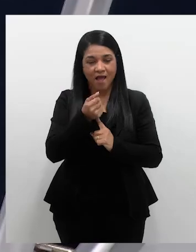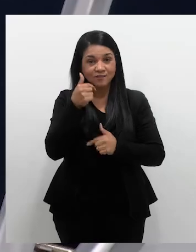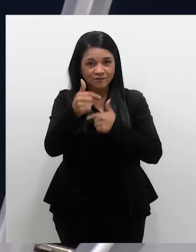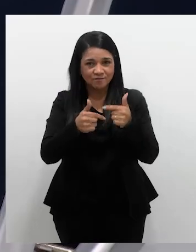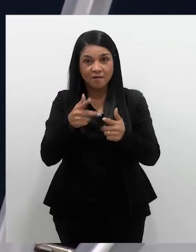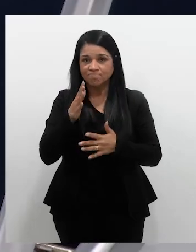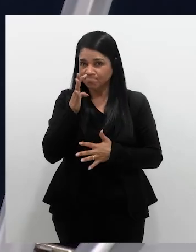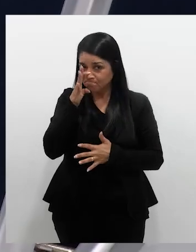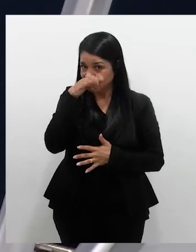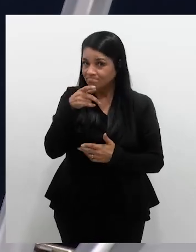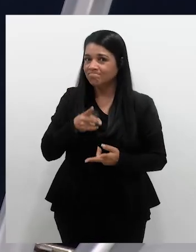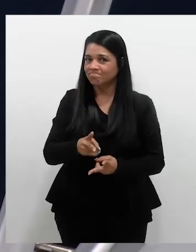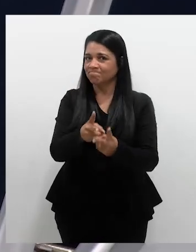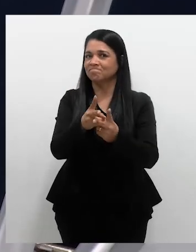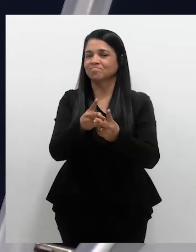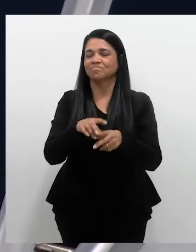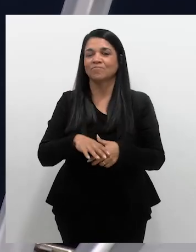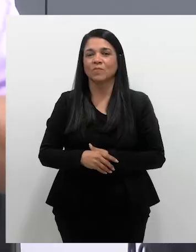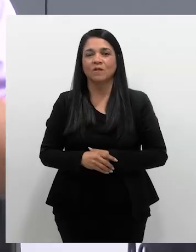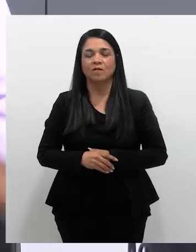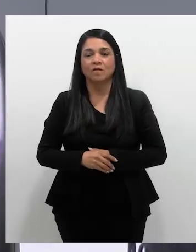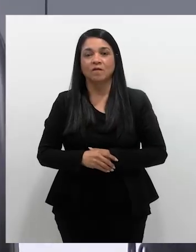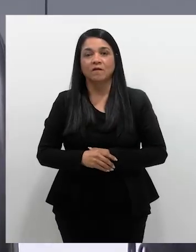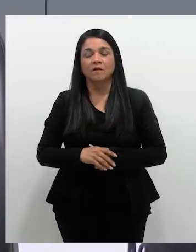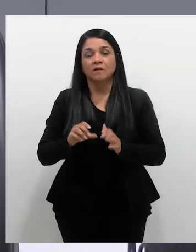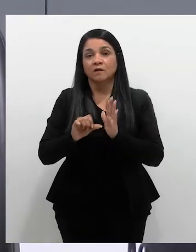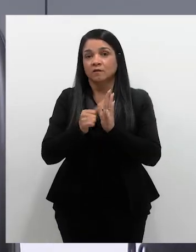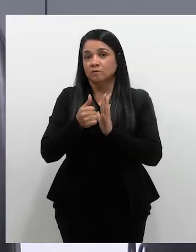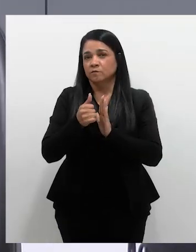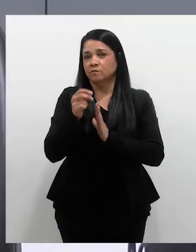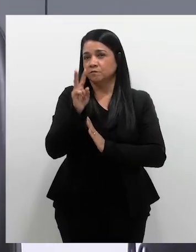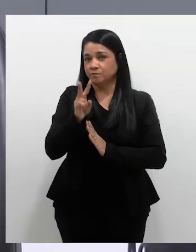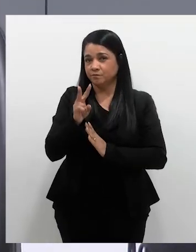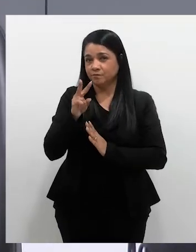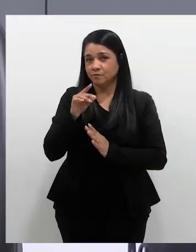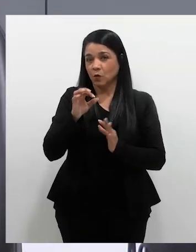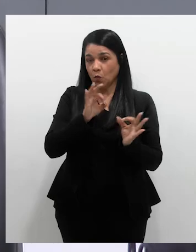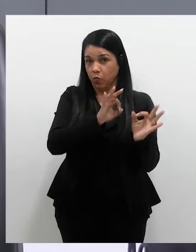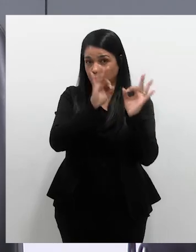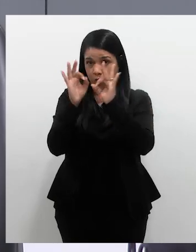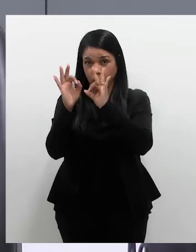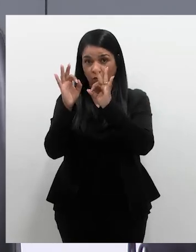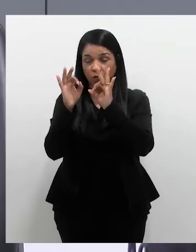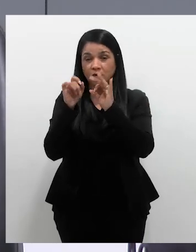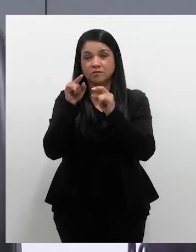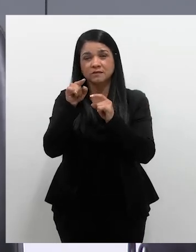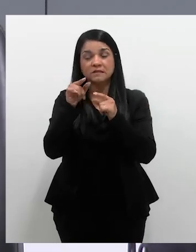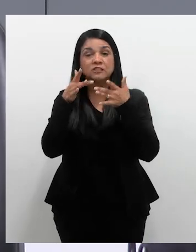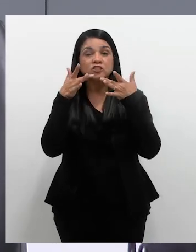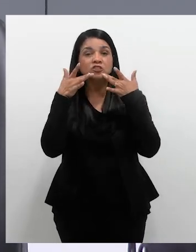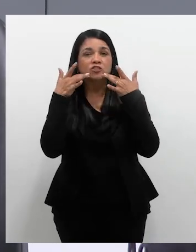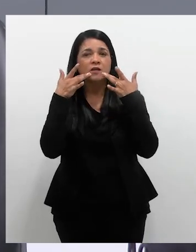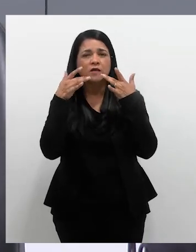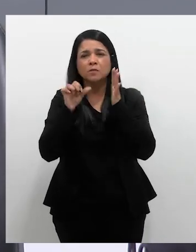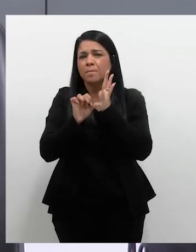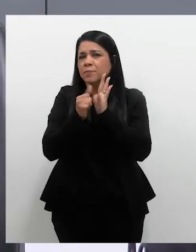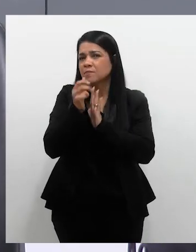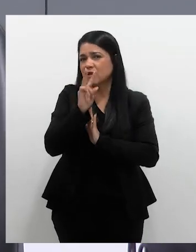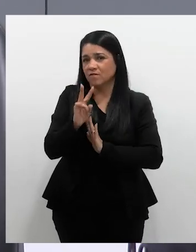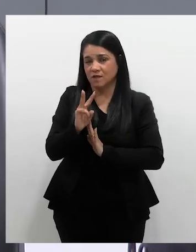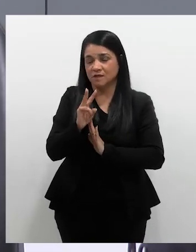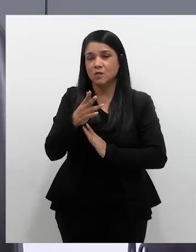desista, persista. A primeira vez que eu te vi em cena foi no teatro. Eu gostei